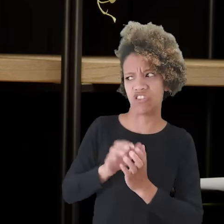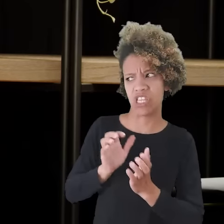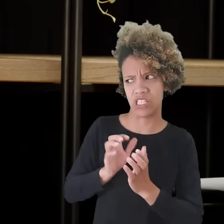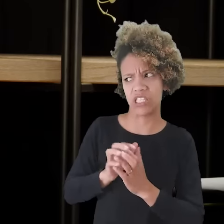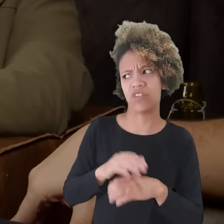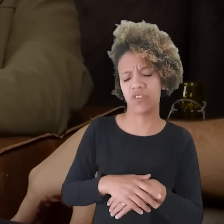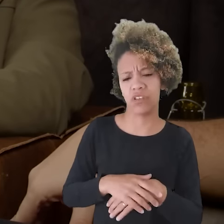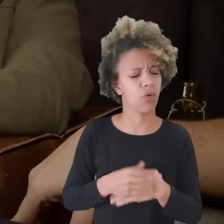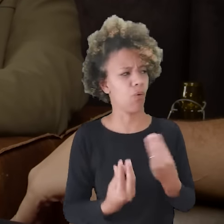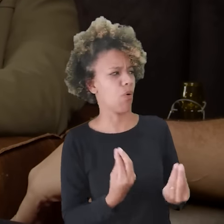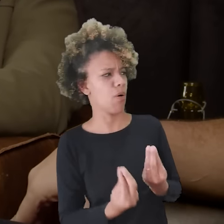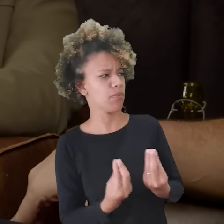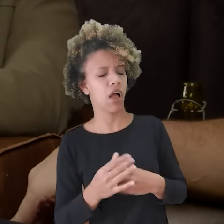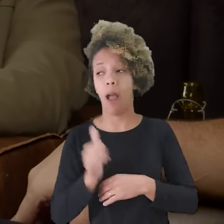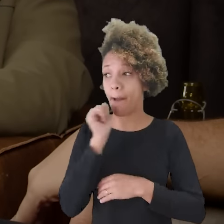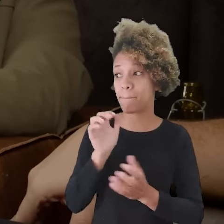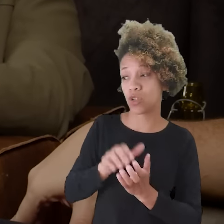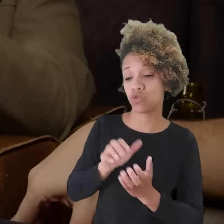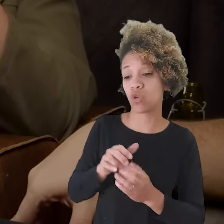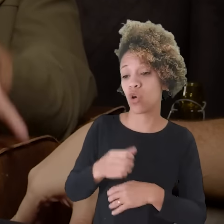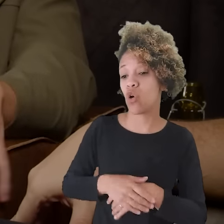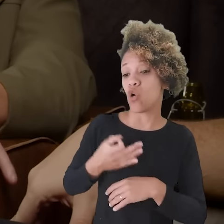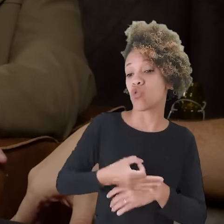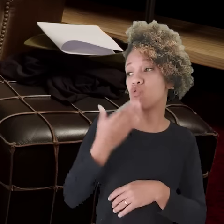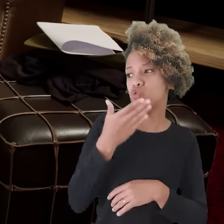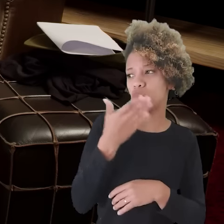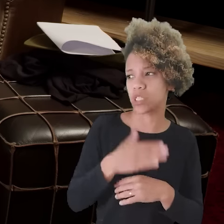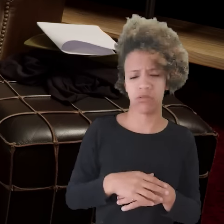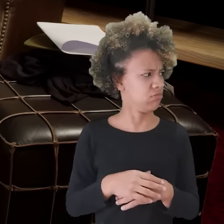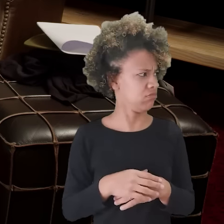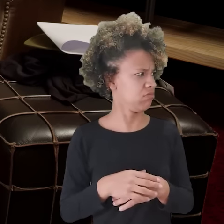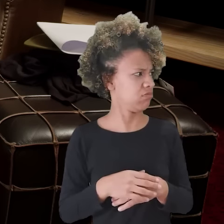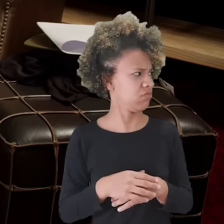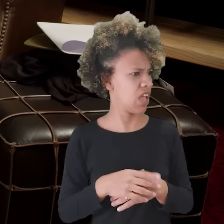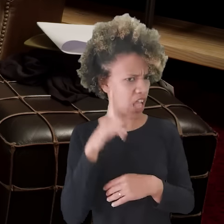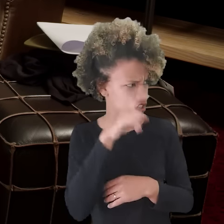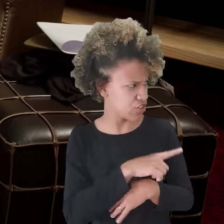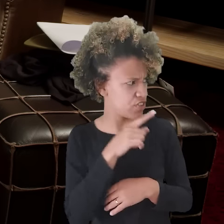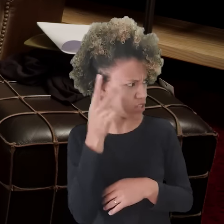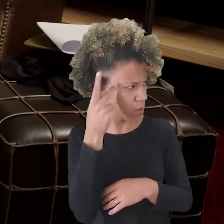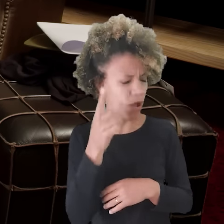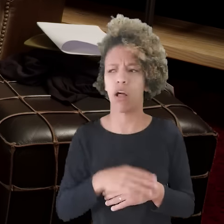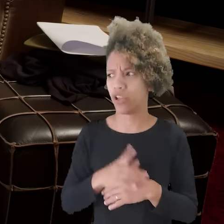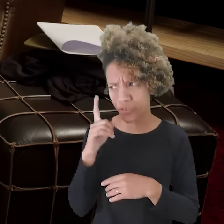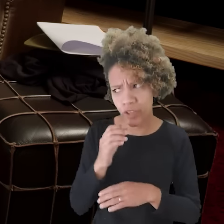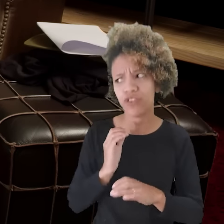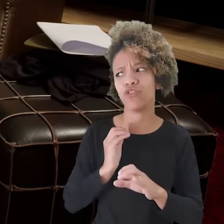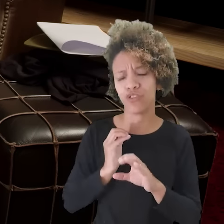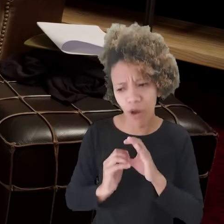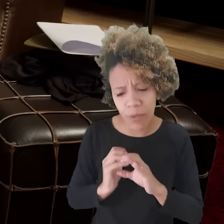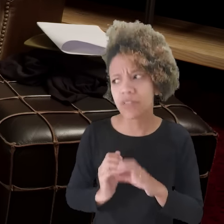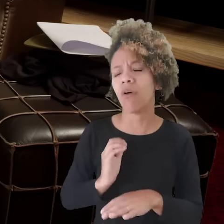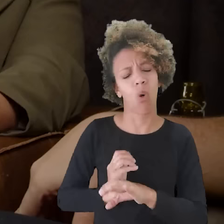Como assim é a mulher do recibo tem é que a gente chama de de cu doce ah mais do que São Paulo dificuldade da comunicação A a